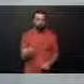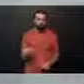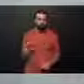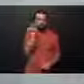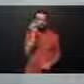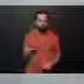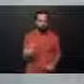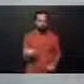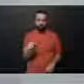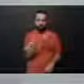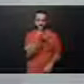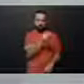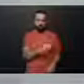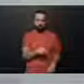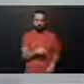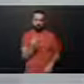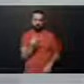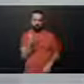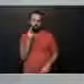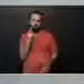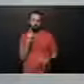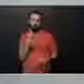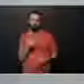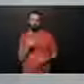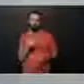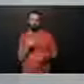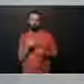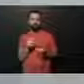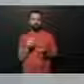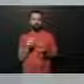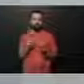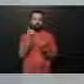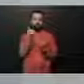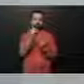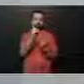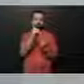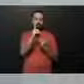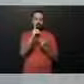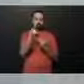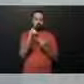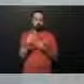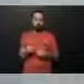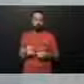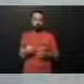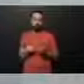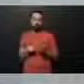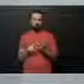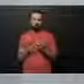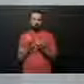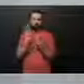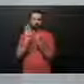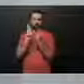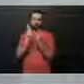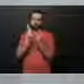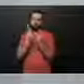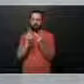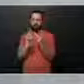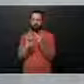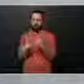10, 20. 1, 2 dezenas. E mais 5 unidades. Unidades, nós vamos compor com